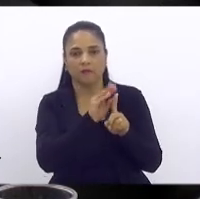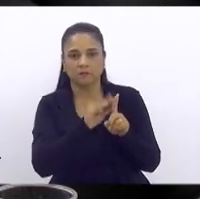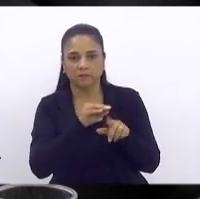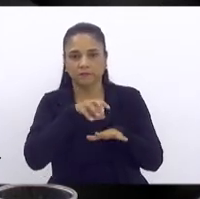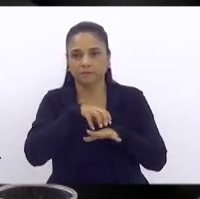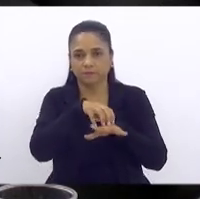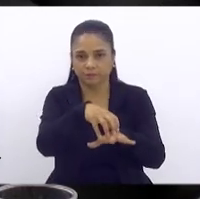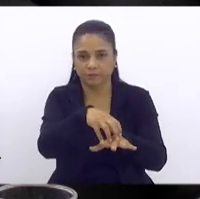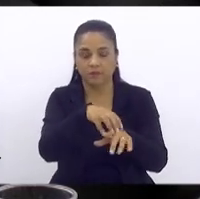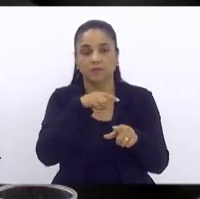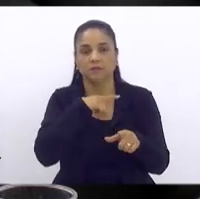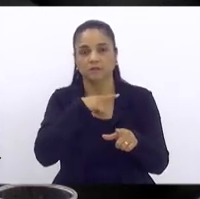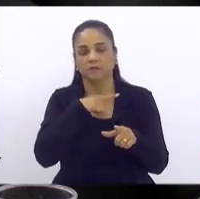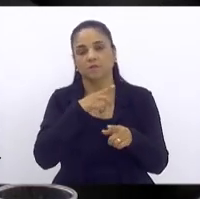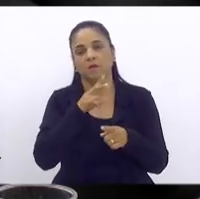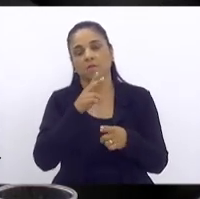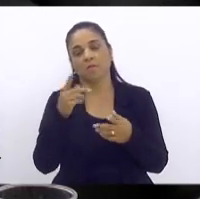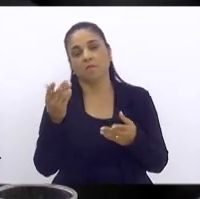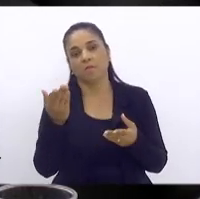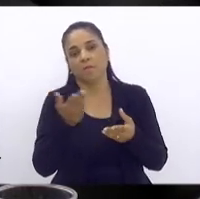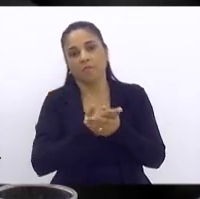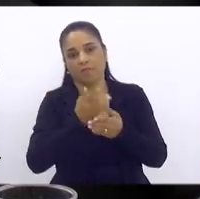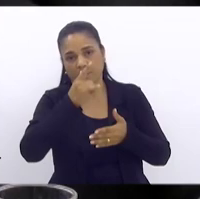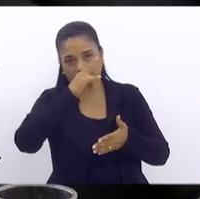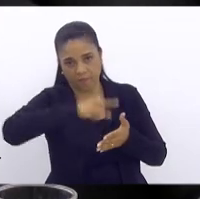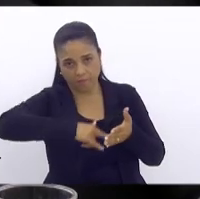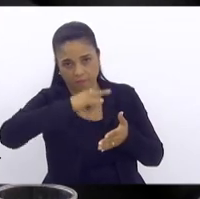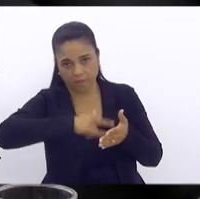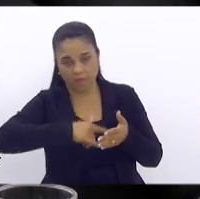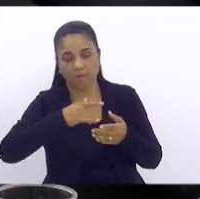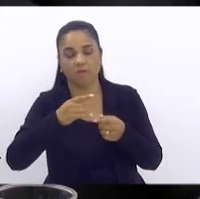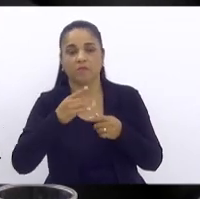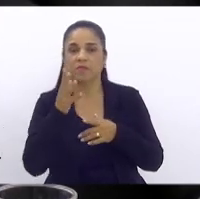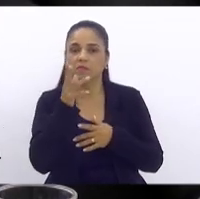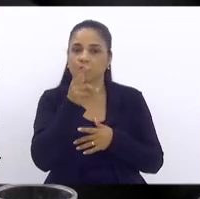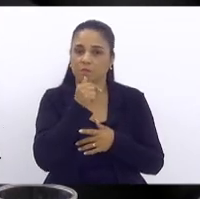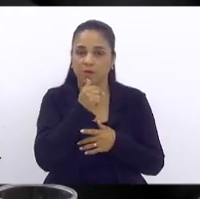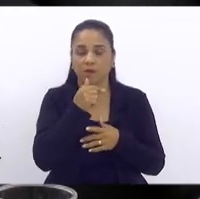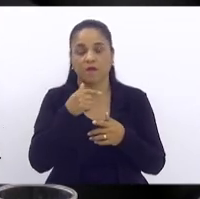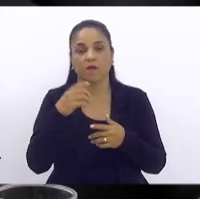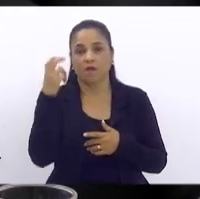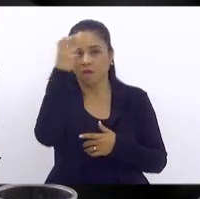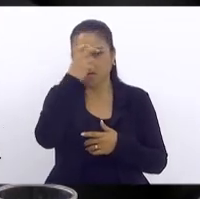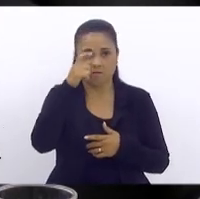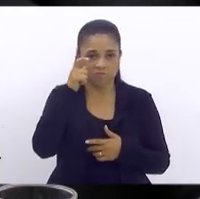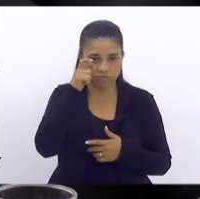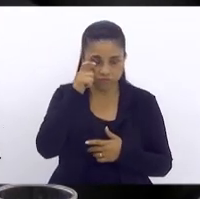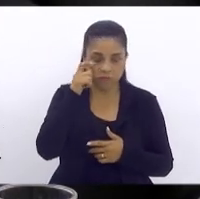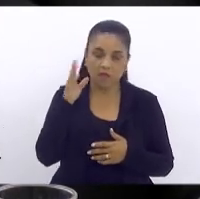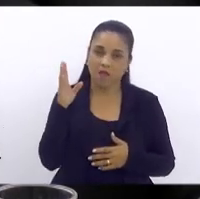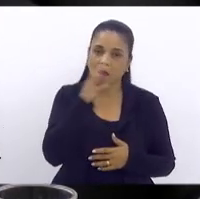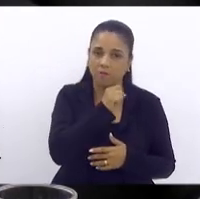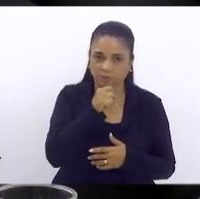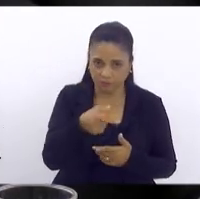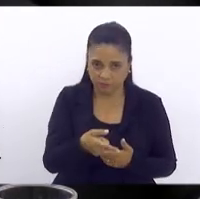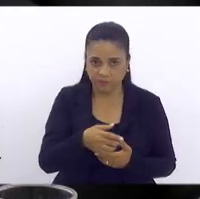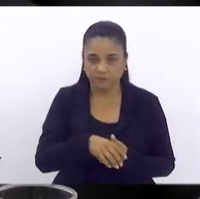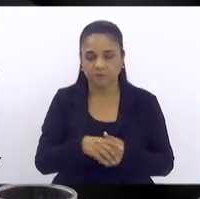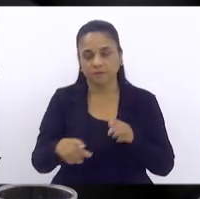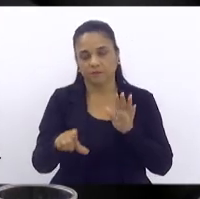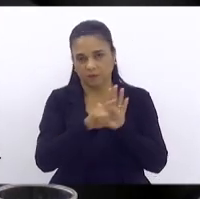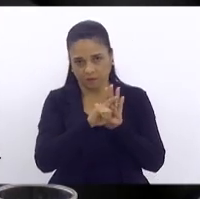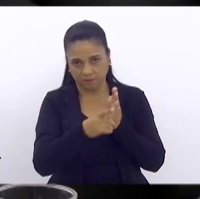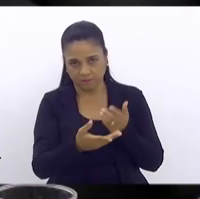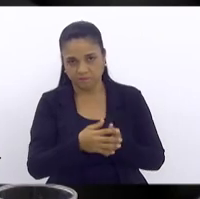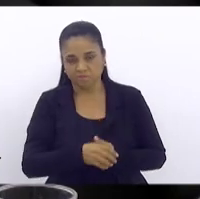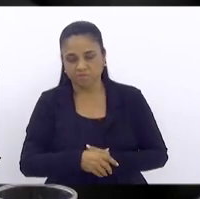do Código de Processo Penal, que é um pouco mais, um rito mais demorado. Né? E na Maria da Penha é mais sumário, é bem mais ágil do que outras